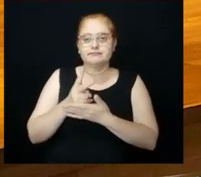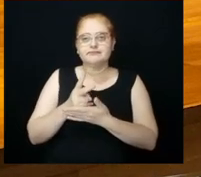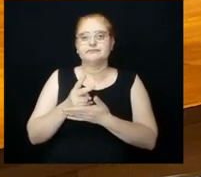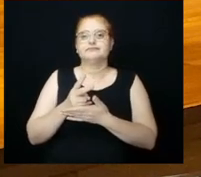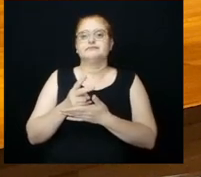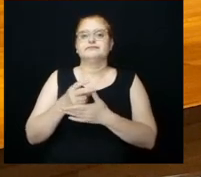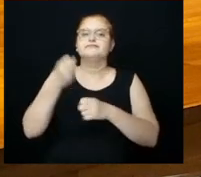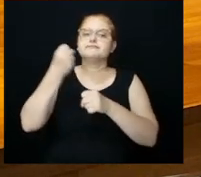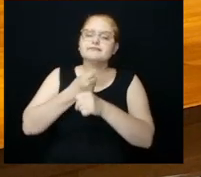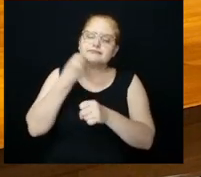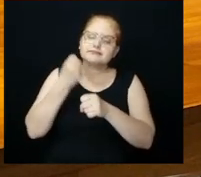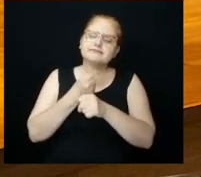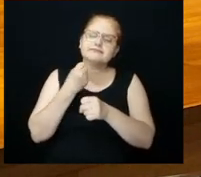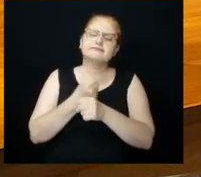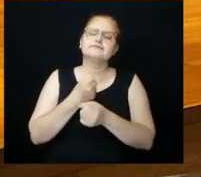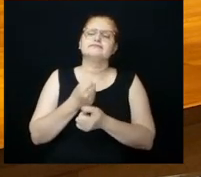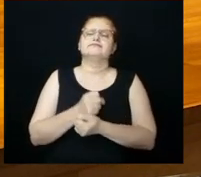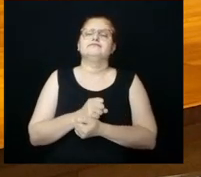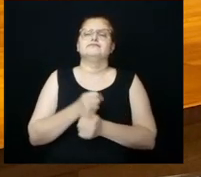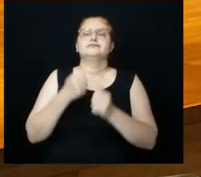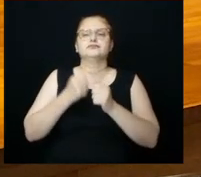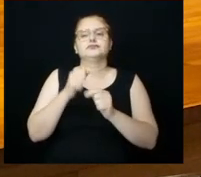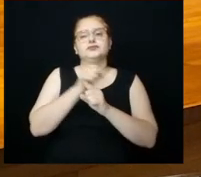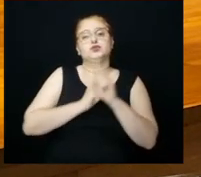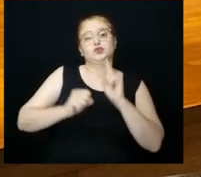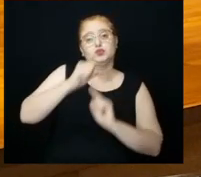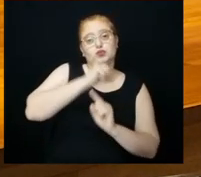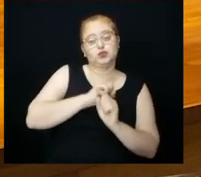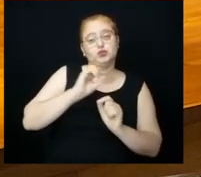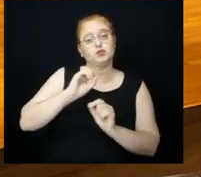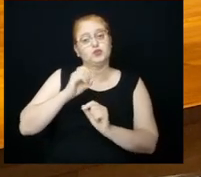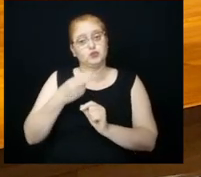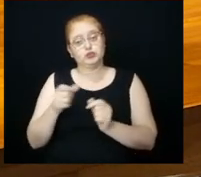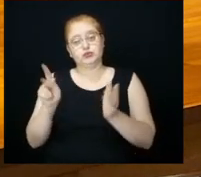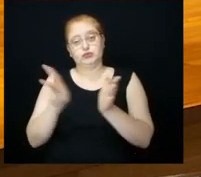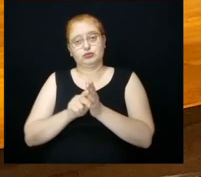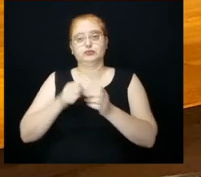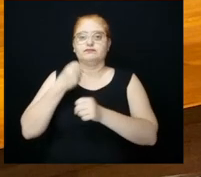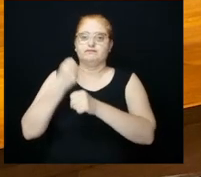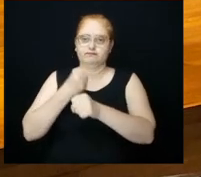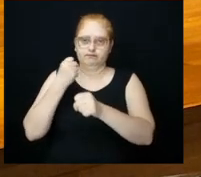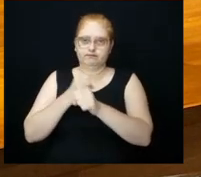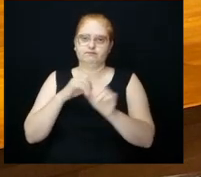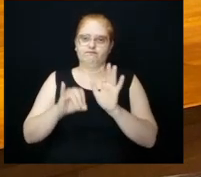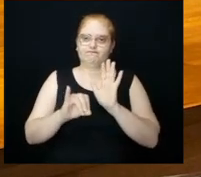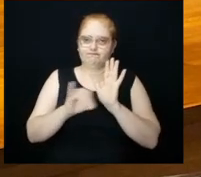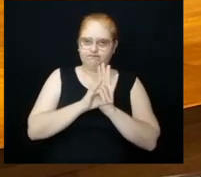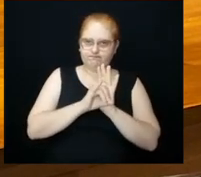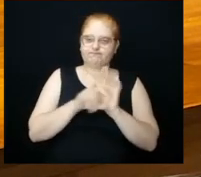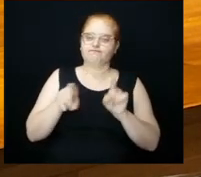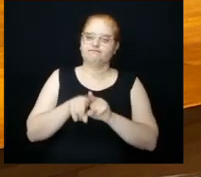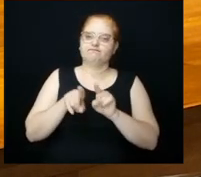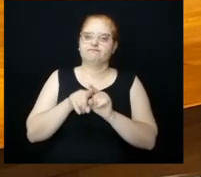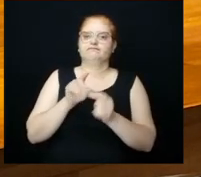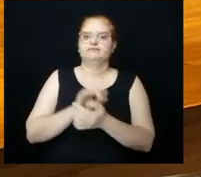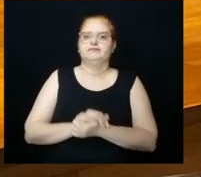permanente reconstrução, seja a reconstrução social ou seja a sua reconstrução identitária